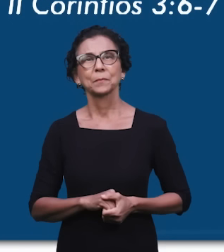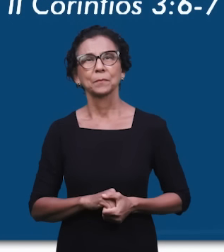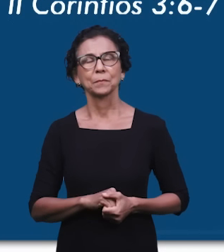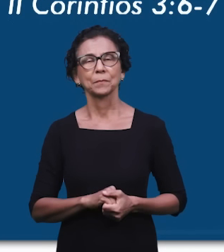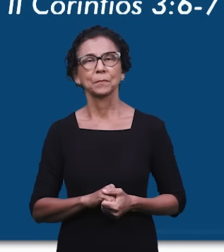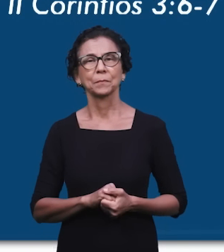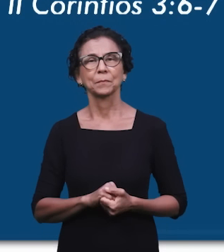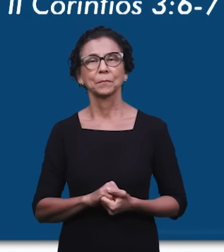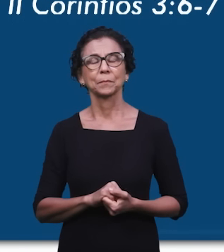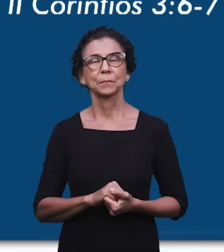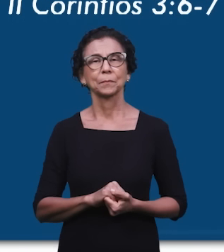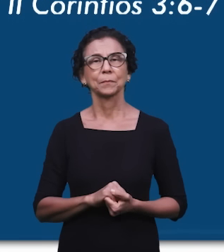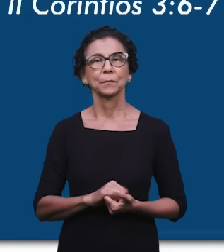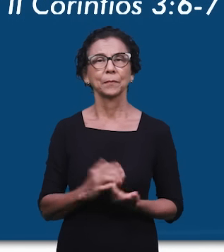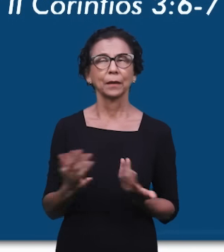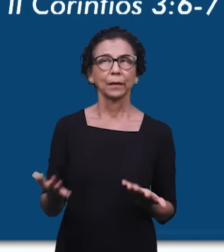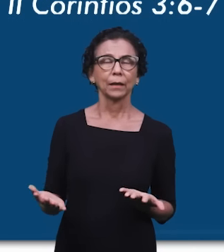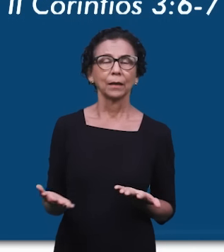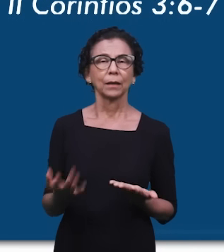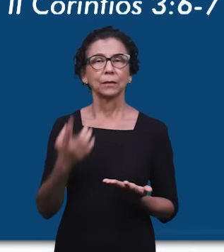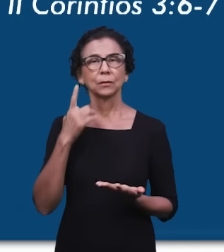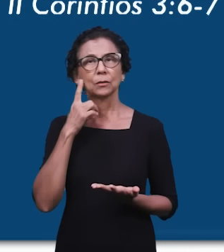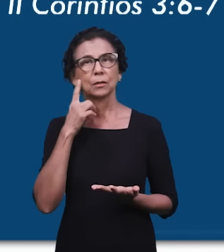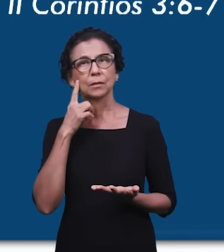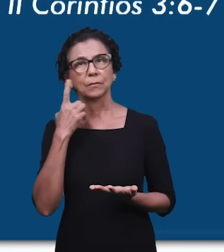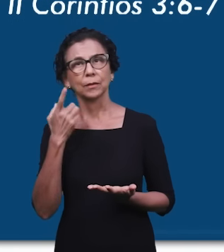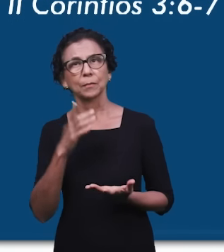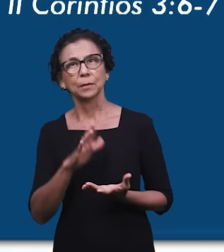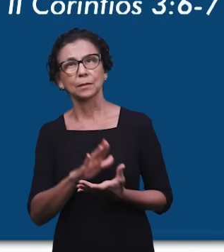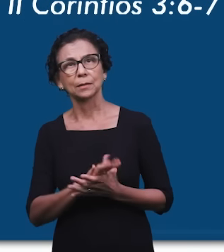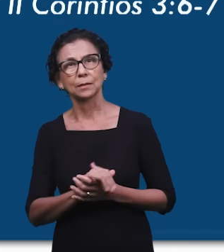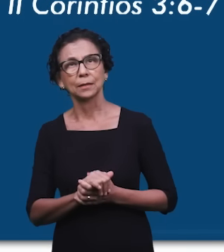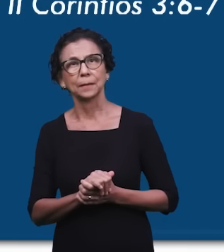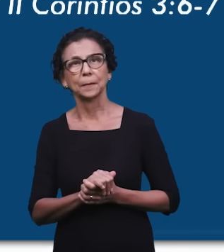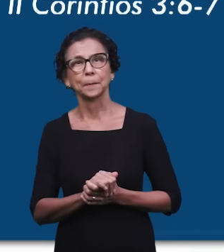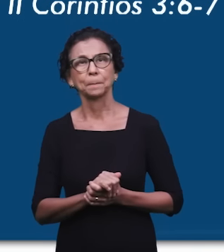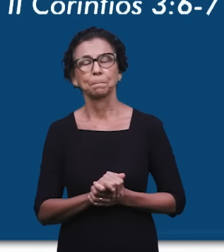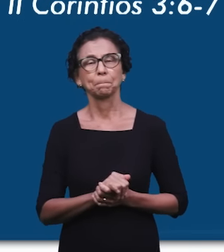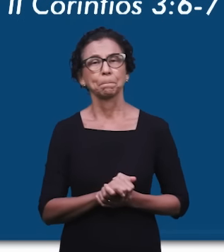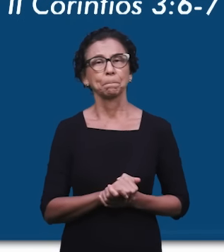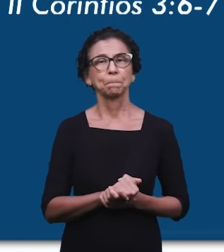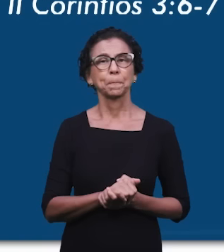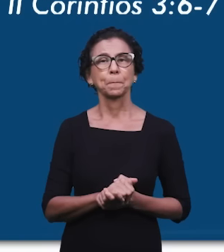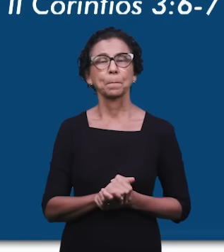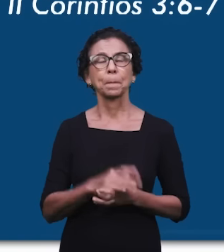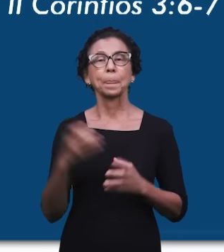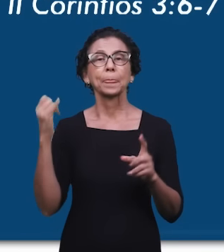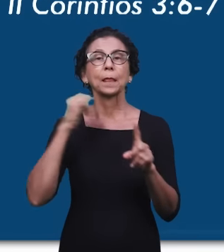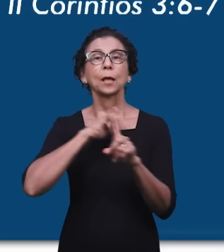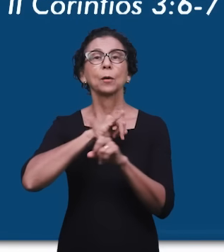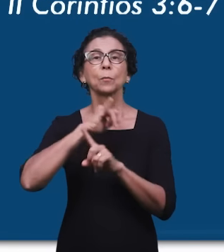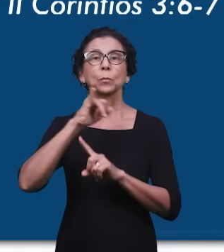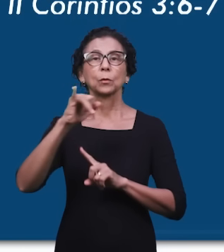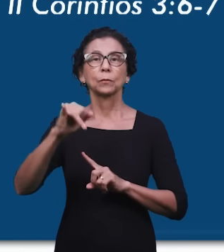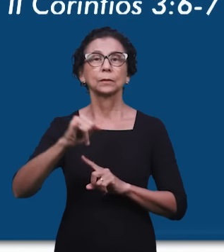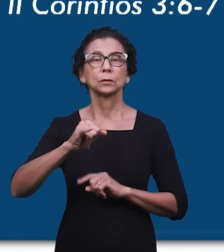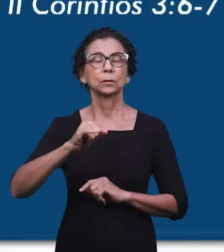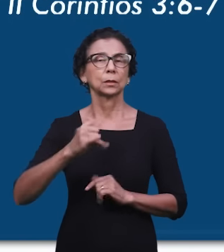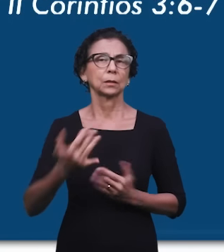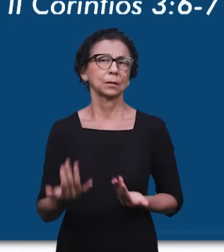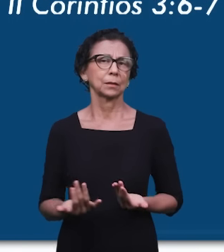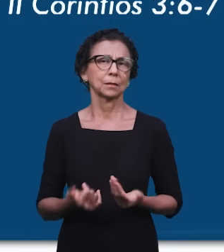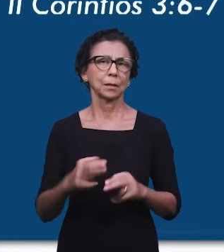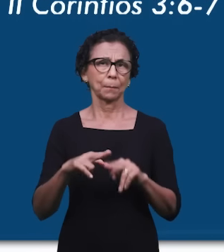diz, quando nós vemos aquilo que Pedro fala, diz assim, olha, a profecia nunca foi produzida por vontade de homem algum,